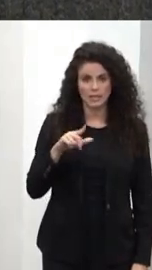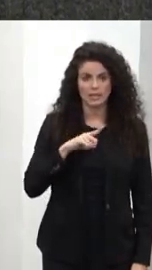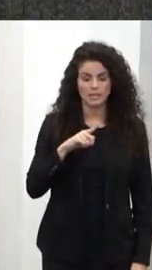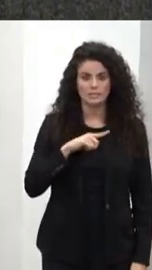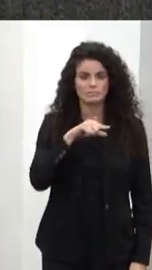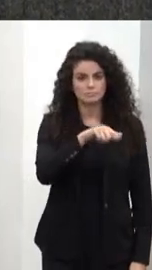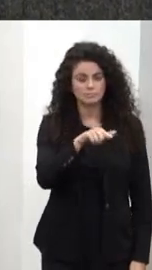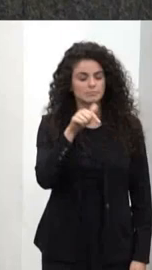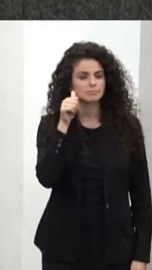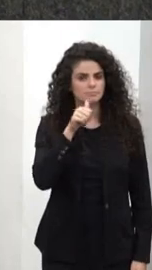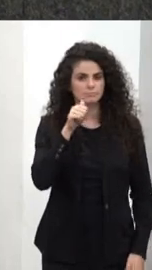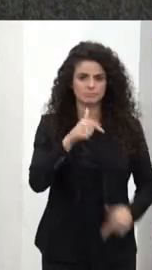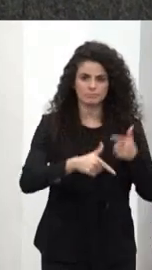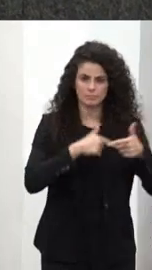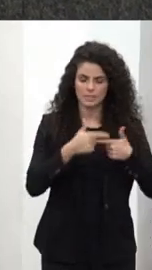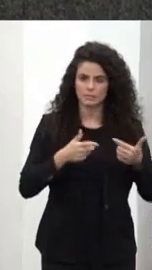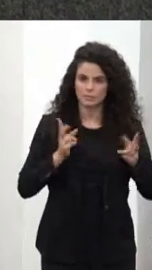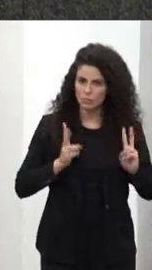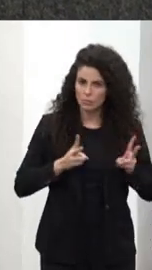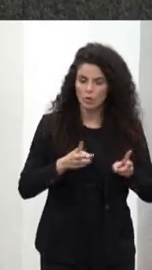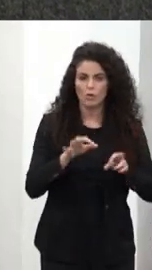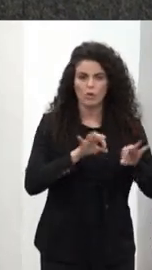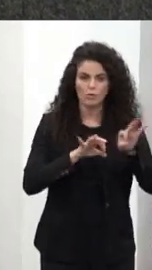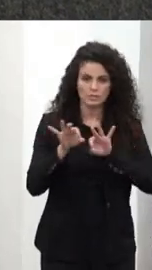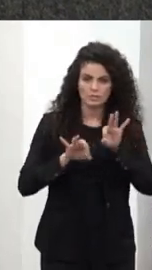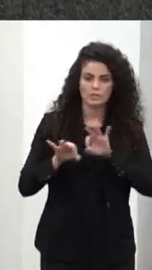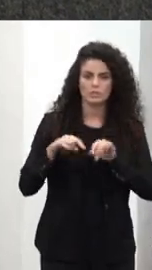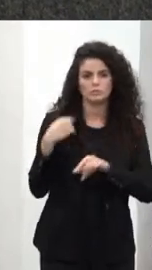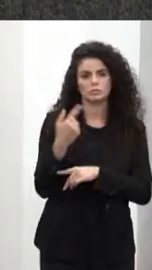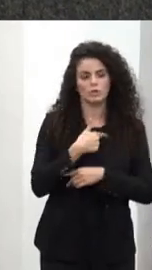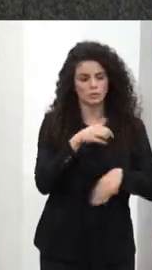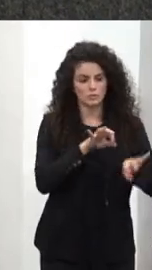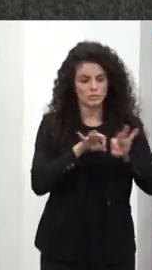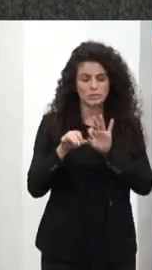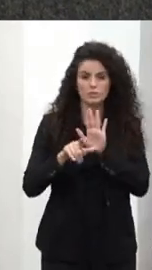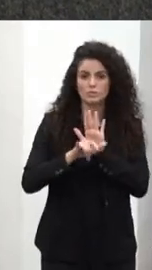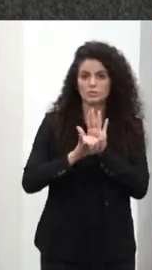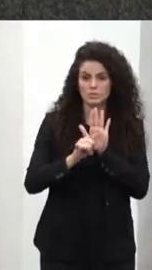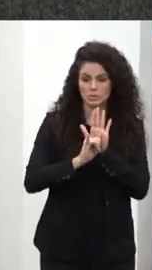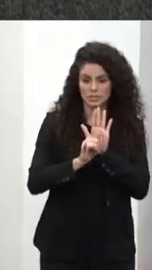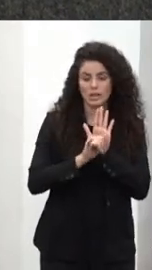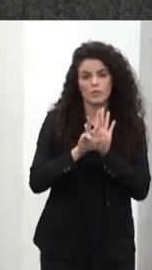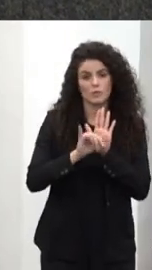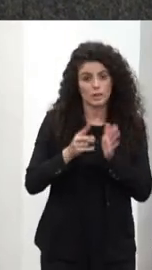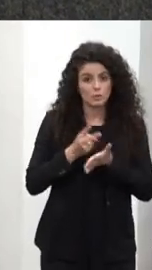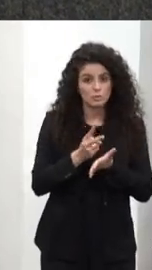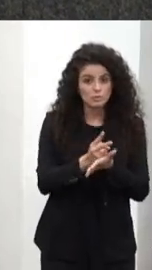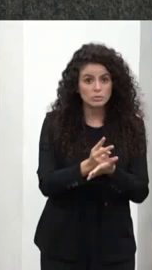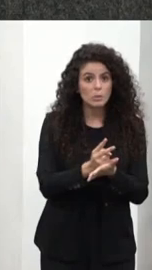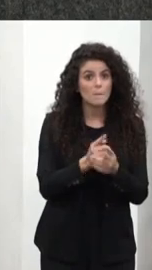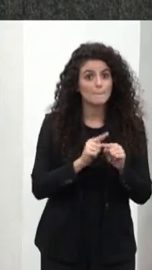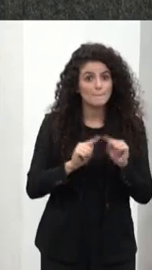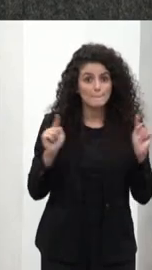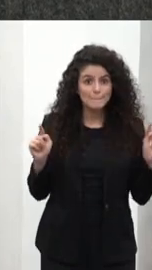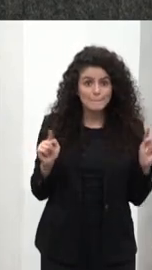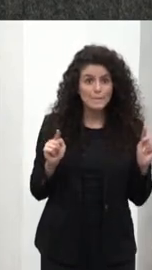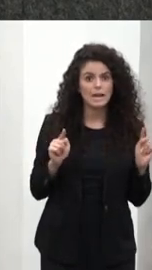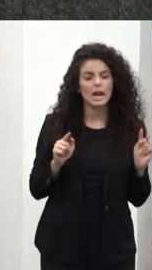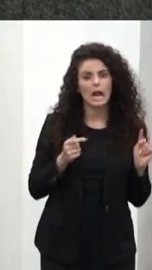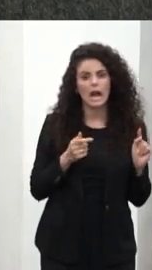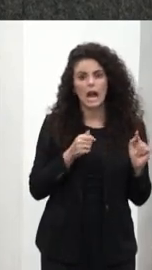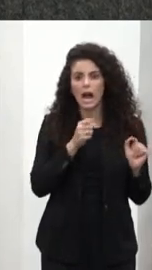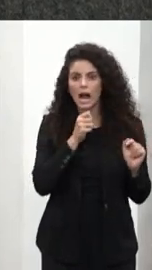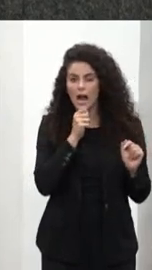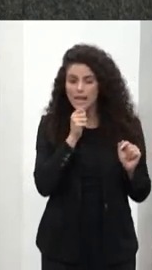conduzido será bem conduzido a gente tá montando todos os editais que já havia serão mantidos alguns que estavam descontrados nós vamos